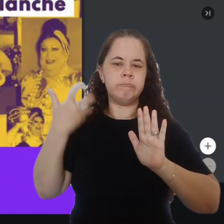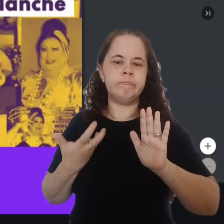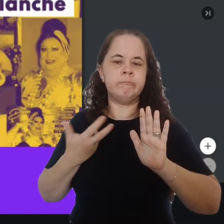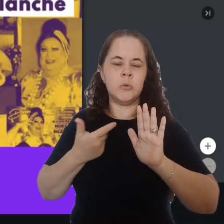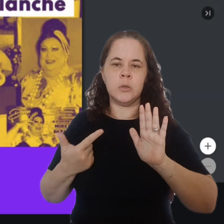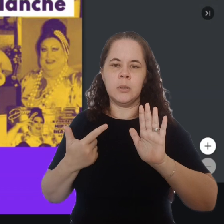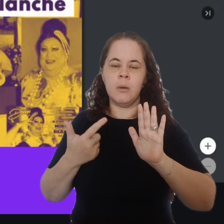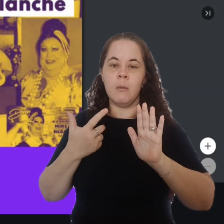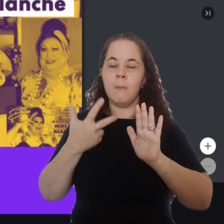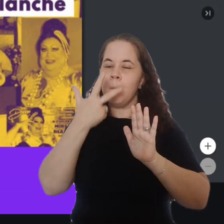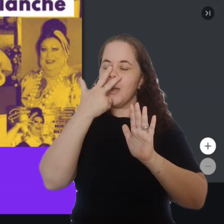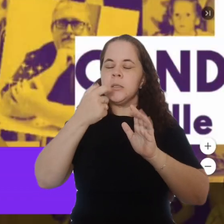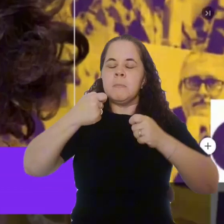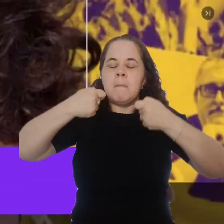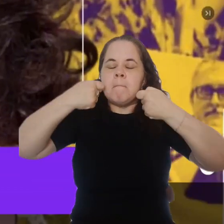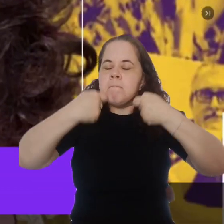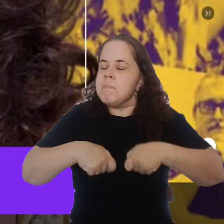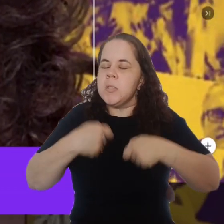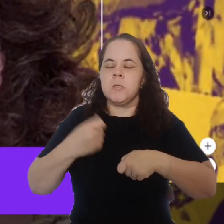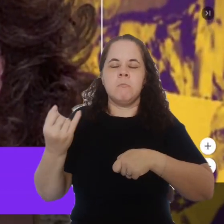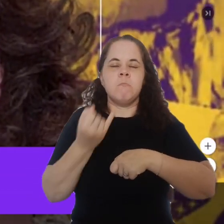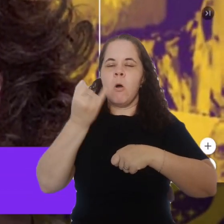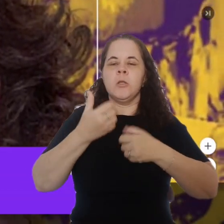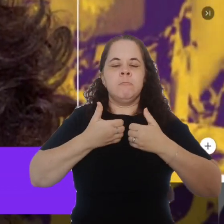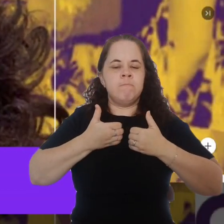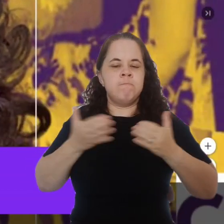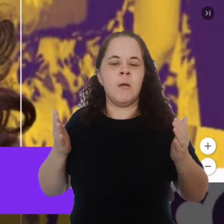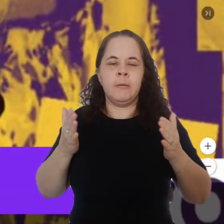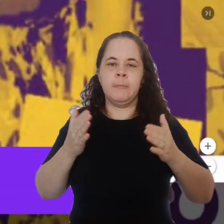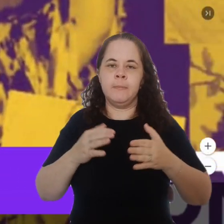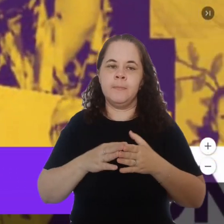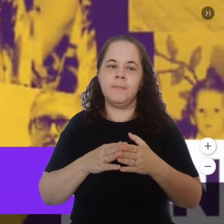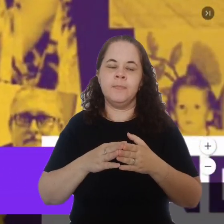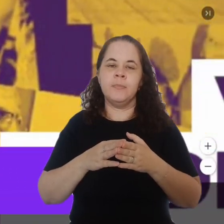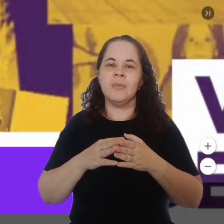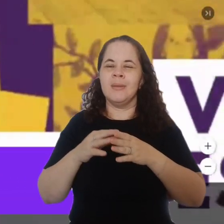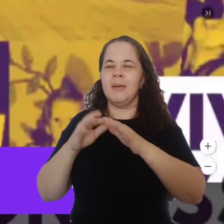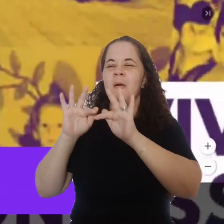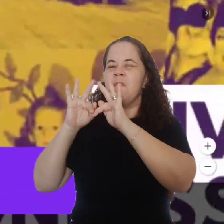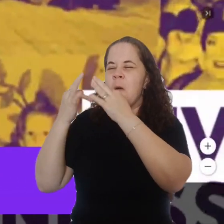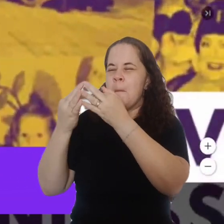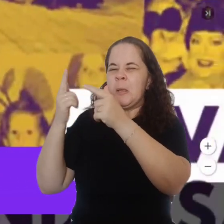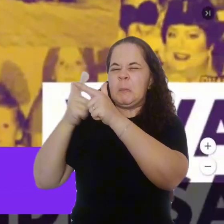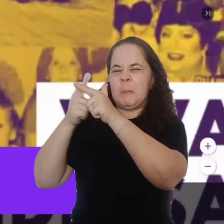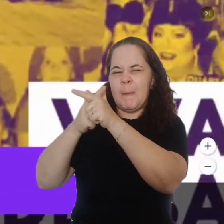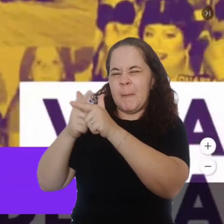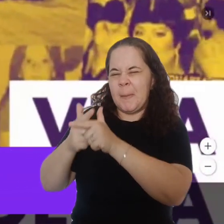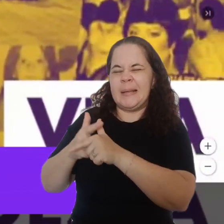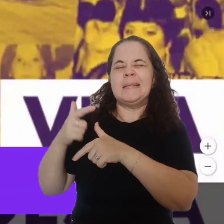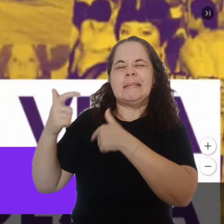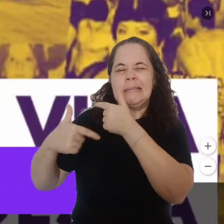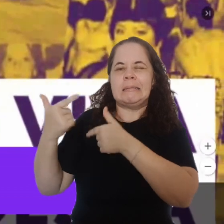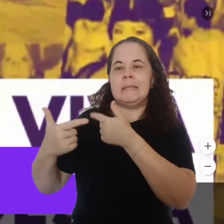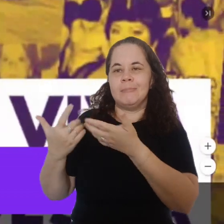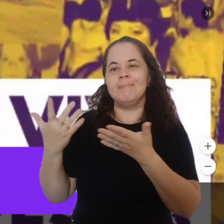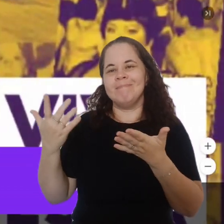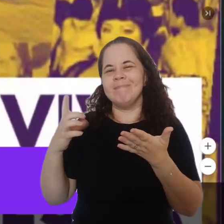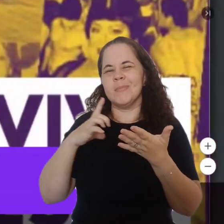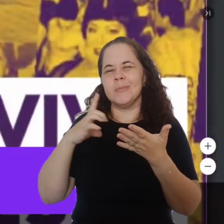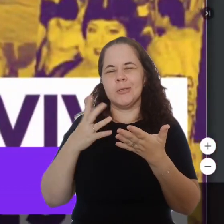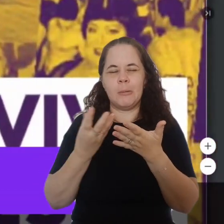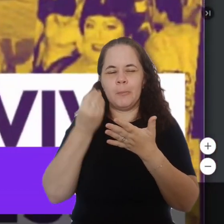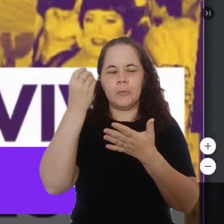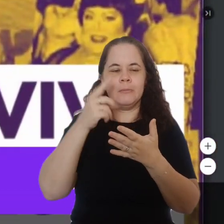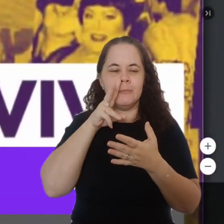manter vivo, na verdade, né? E com mais riscos, com questões familiares. E a Condessa, ela tem uma história de